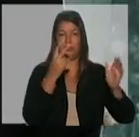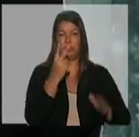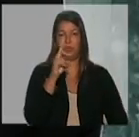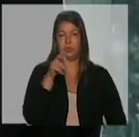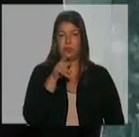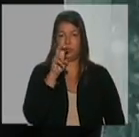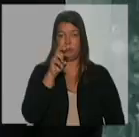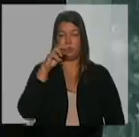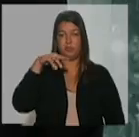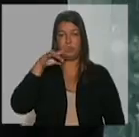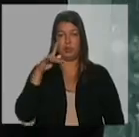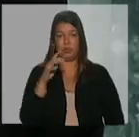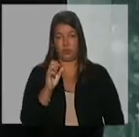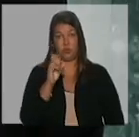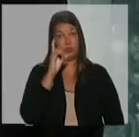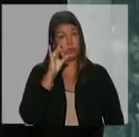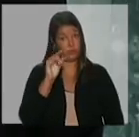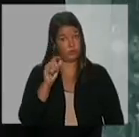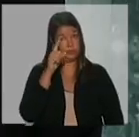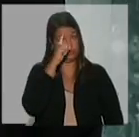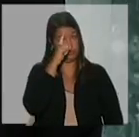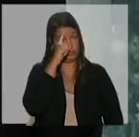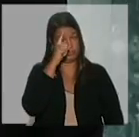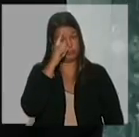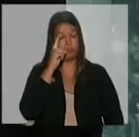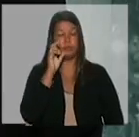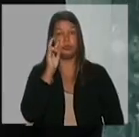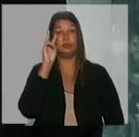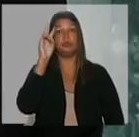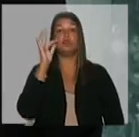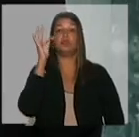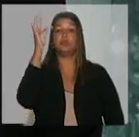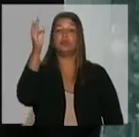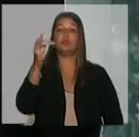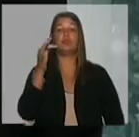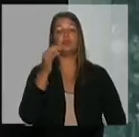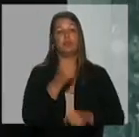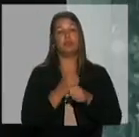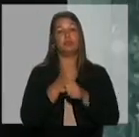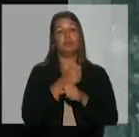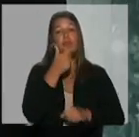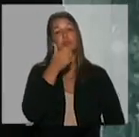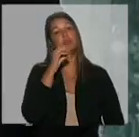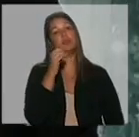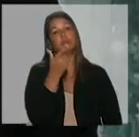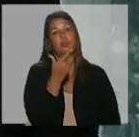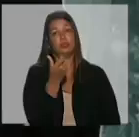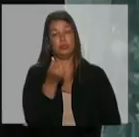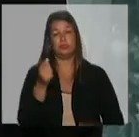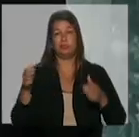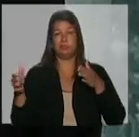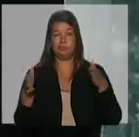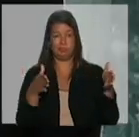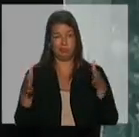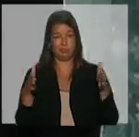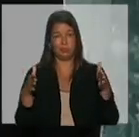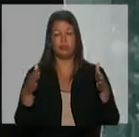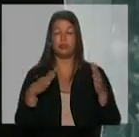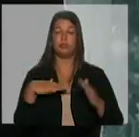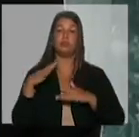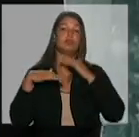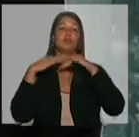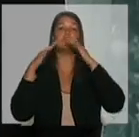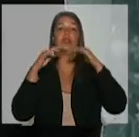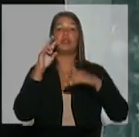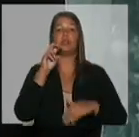barris de petróleo por dia, e a gente está olhando para o futuro, daqui a 10 anos, 2026, passando, né, por todo esse período, numa produção crescente